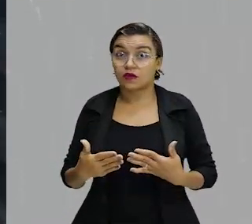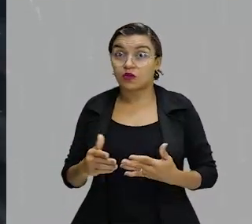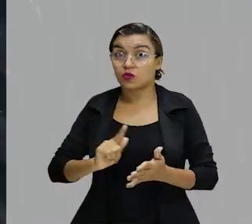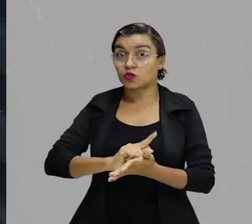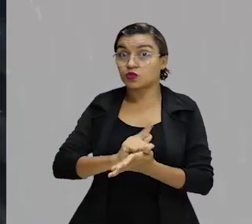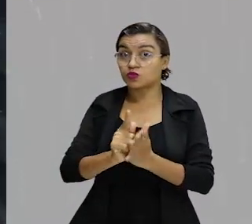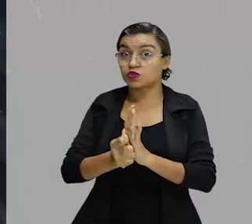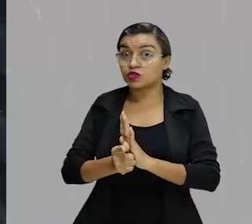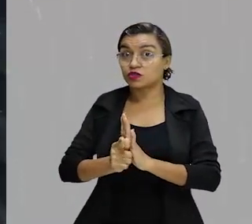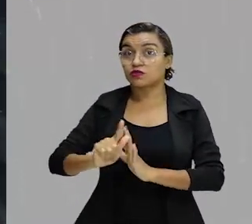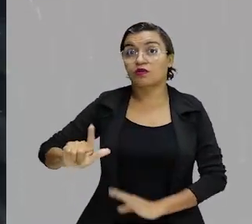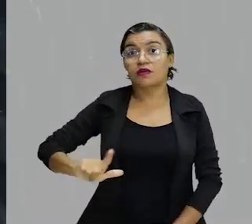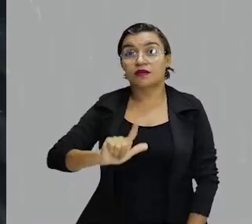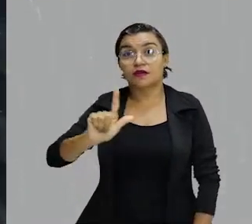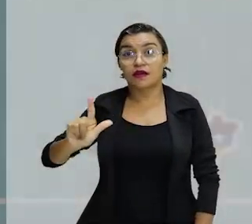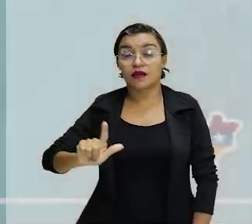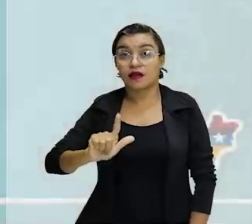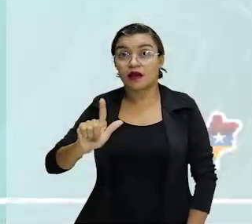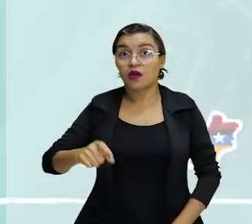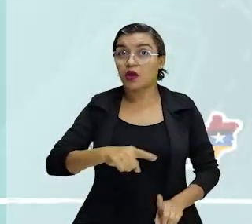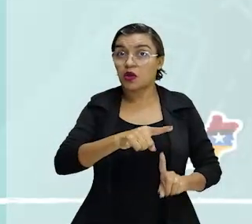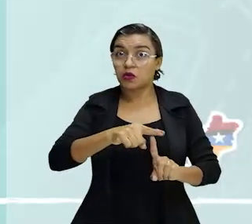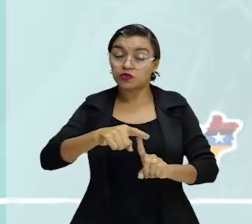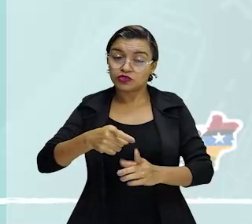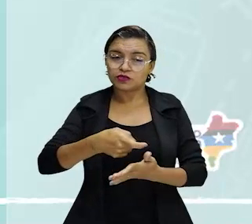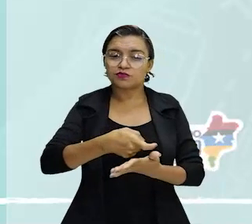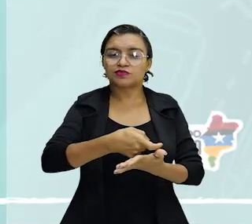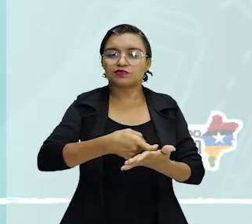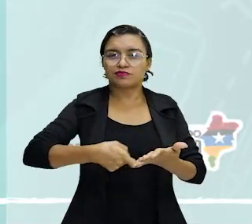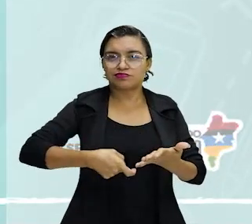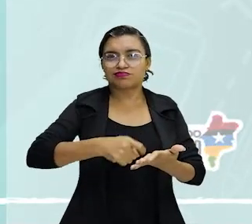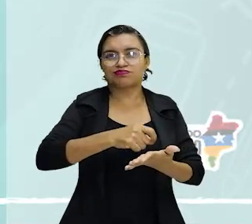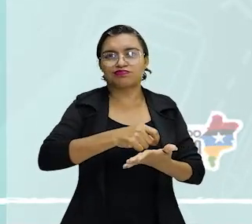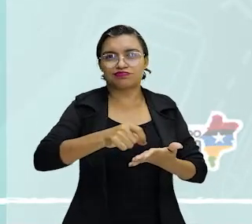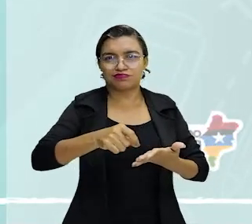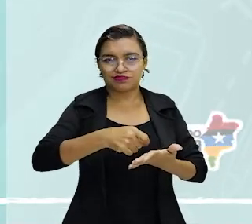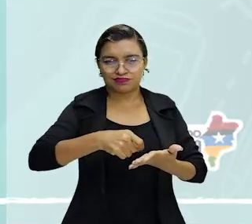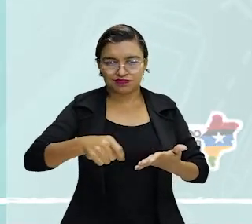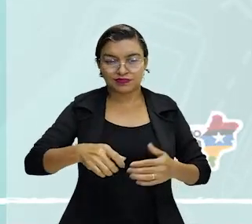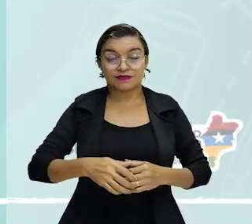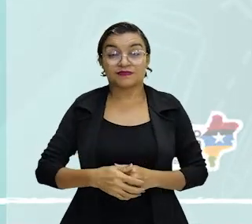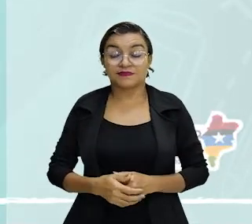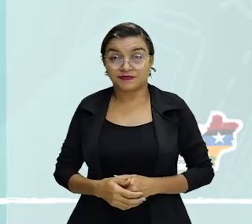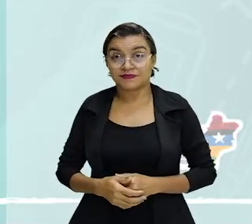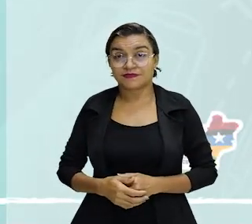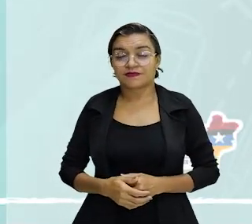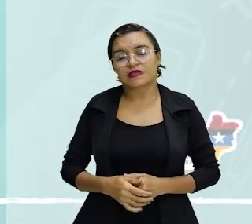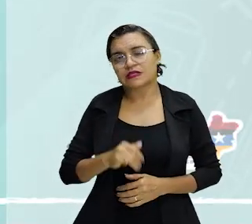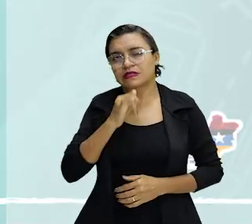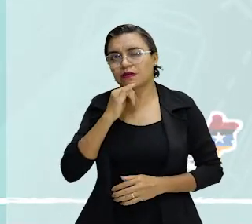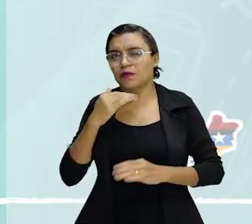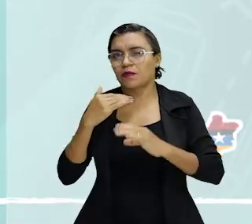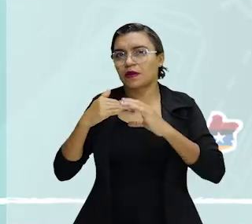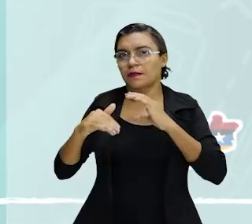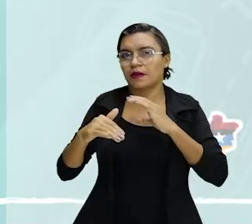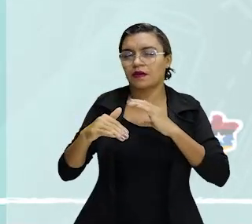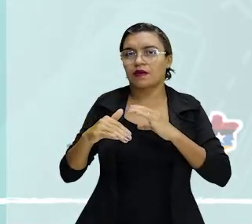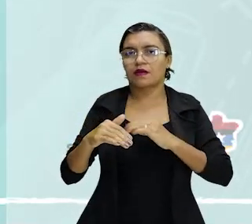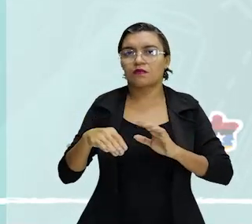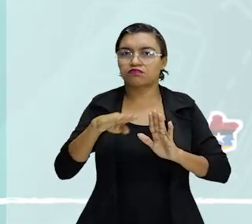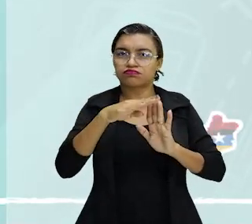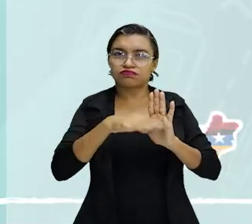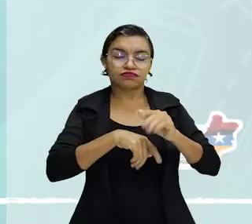de escrita. Bom, quando a gente pensa em gênero textual, nós estamos falando dos tipos de texto. Um e-mail, uma receita,